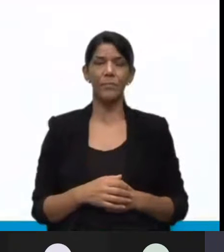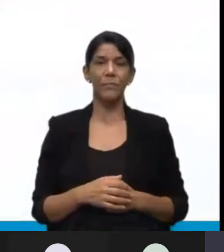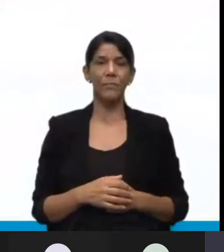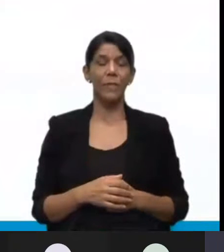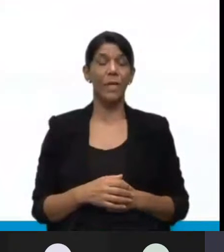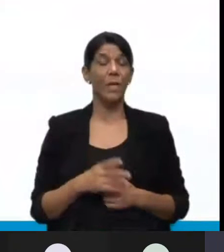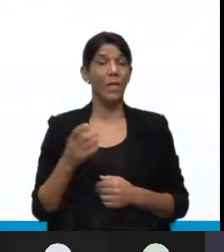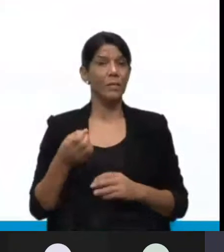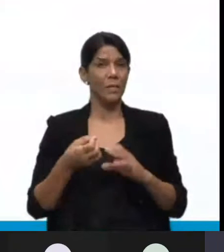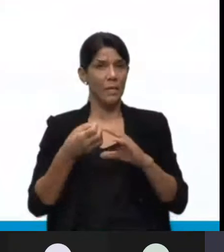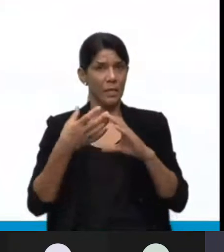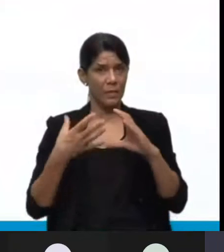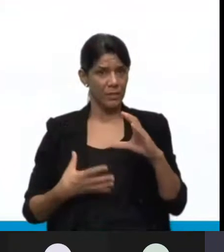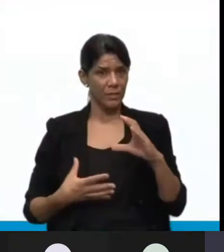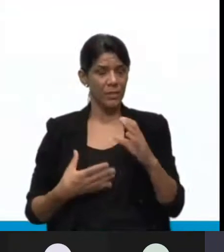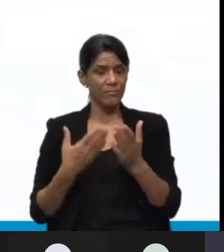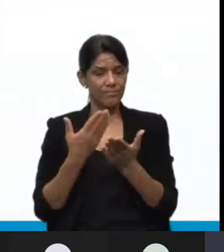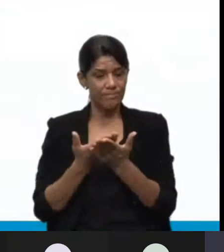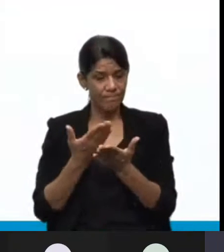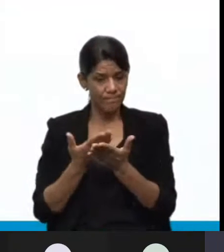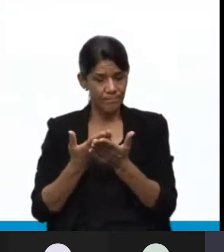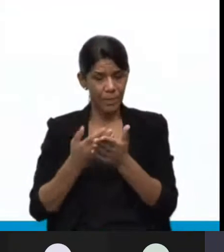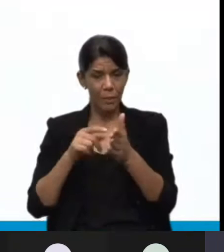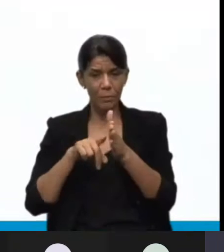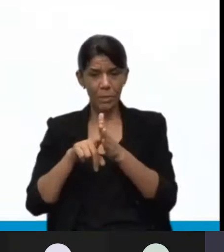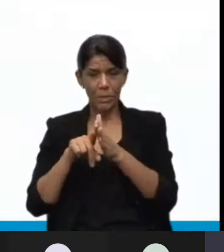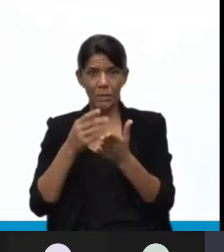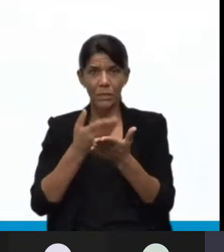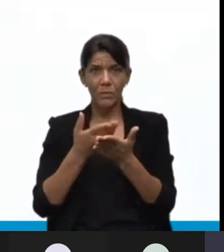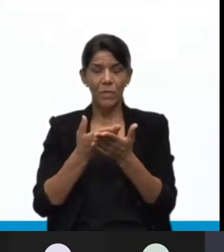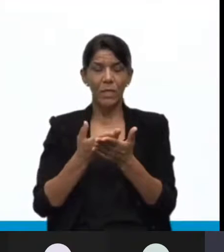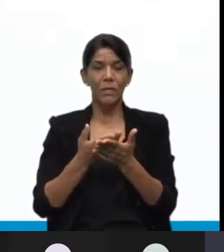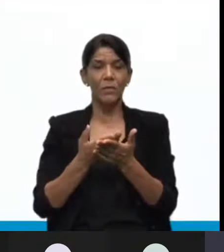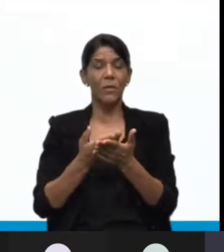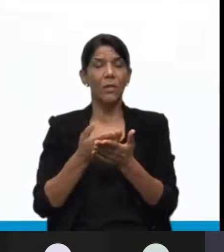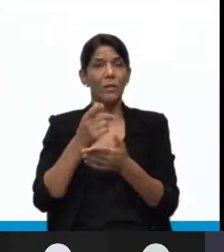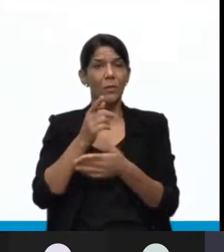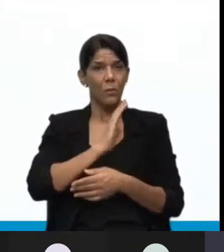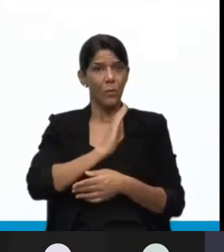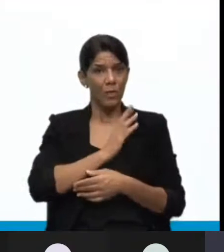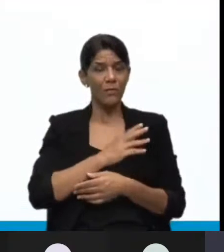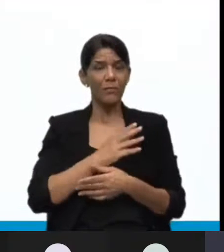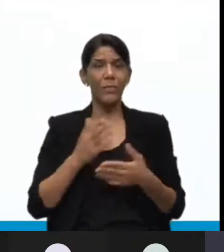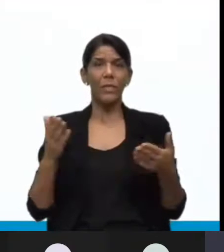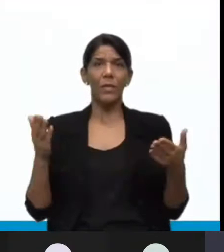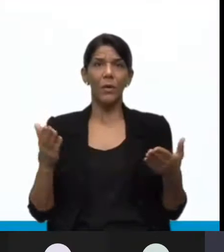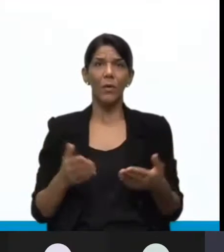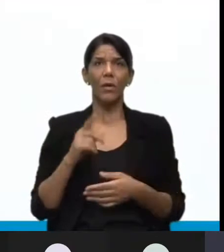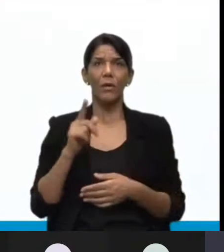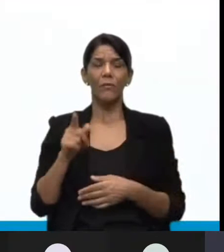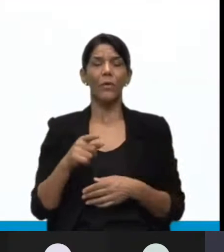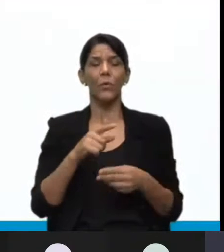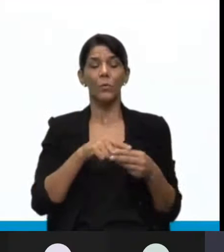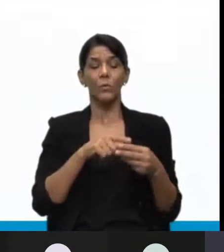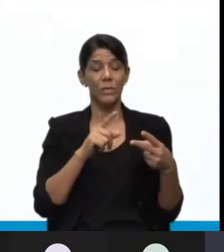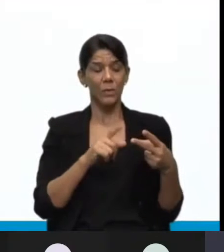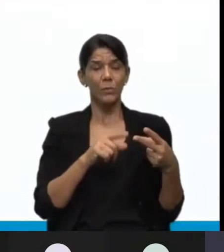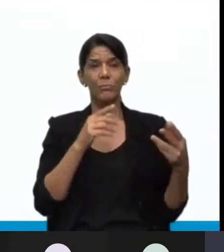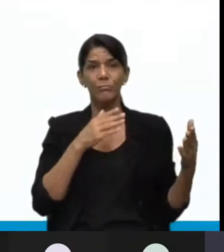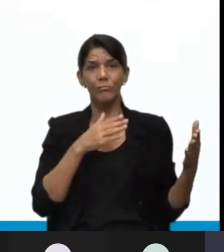as características histológicas que precisam ser observadas aí na lâmina de coração. E agora nós vamos então para o nosso